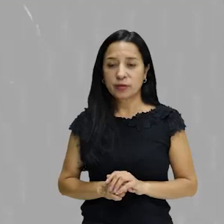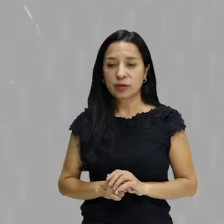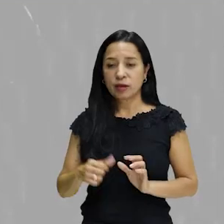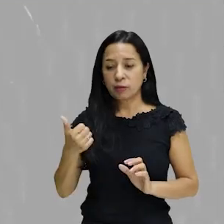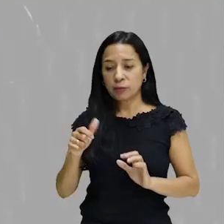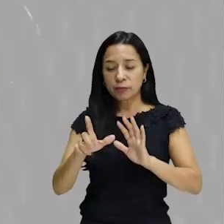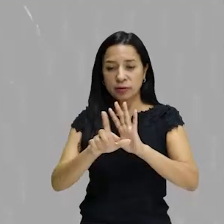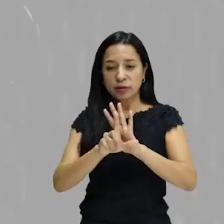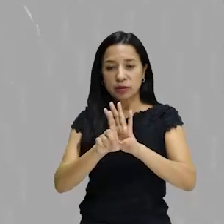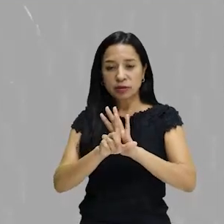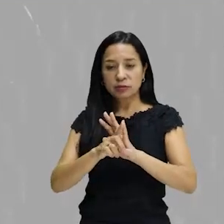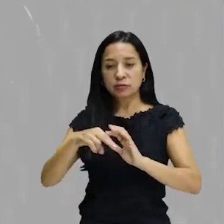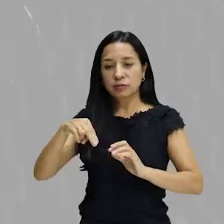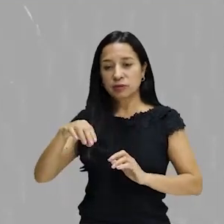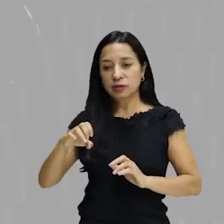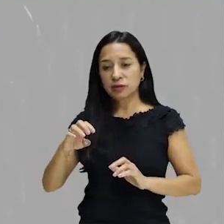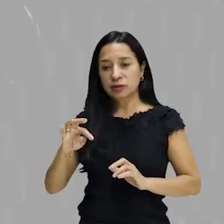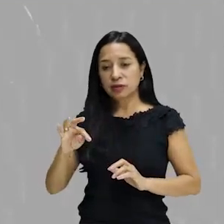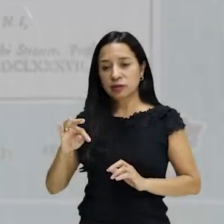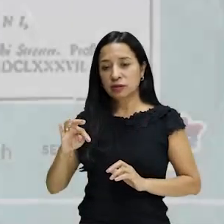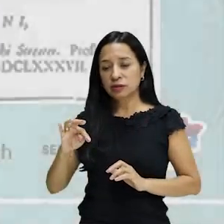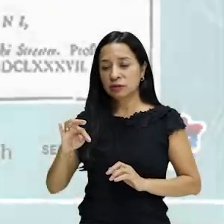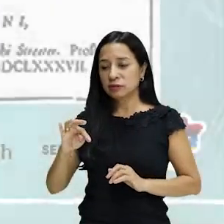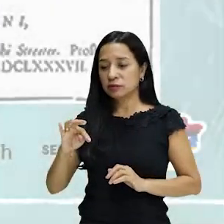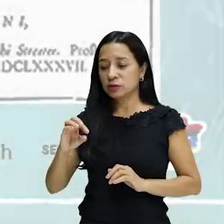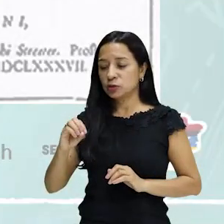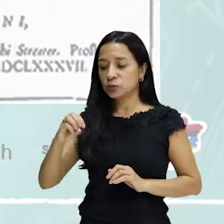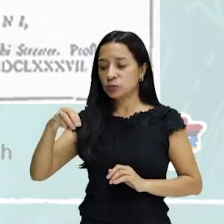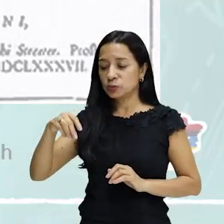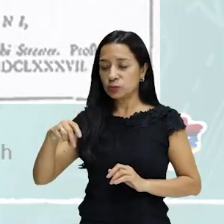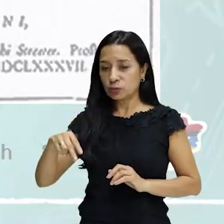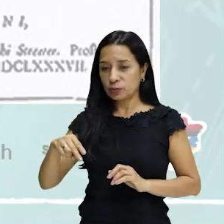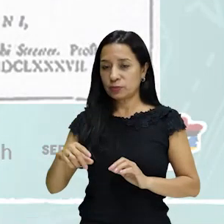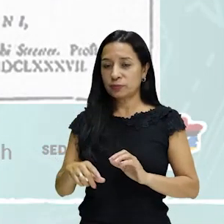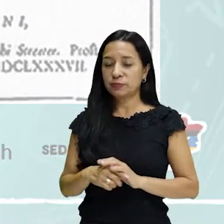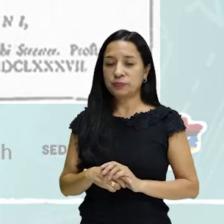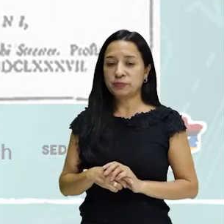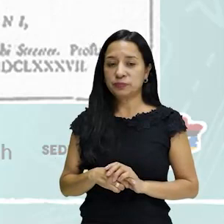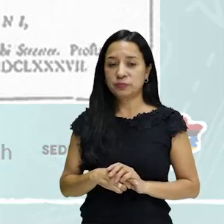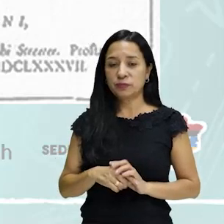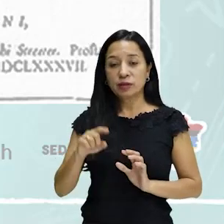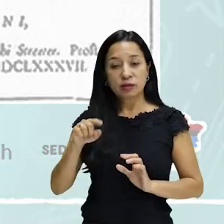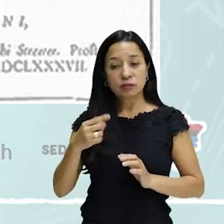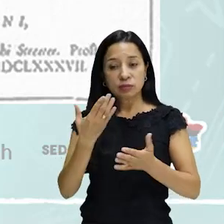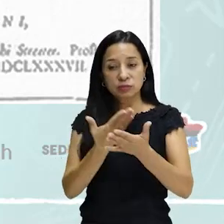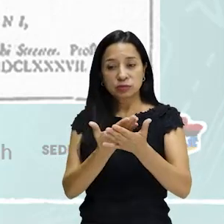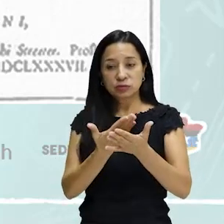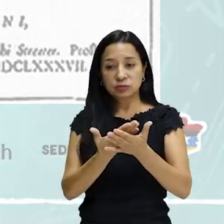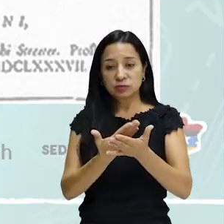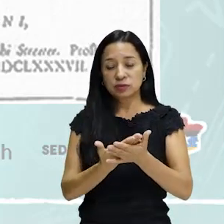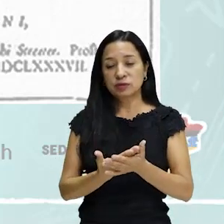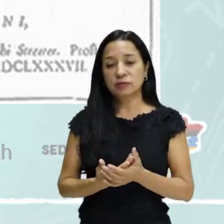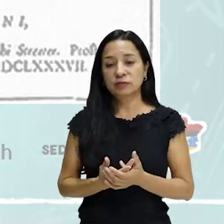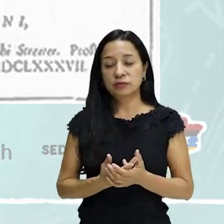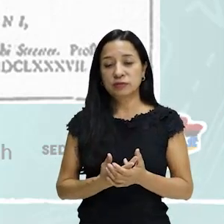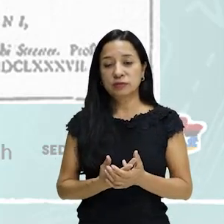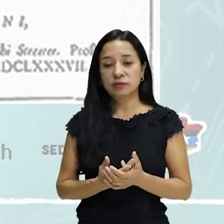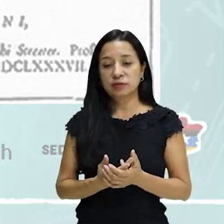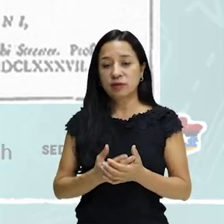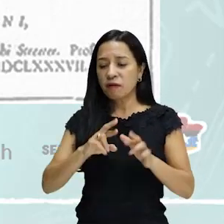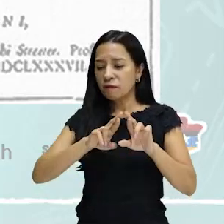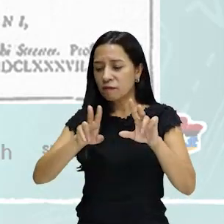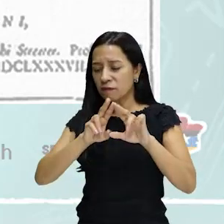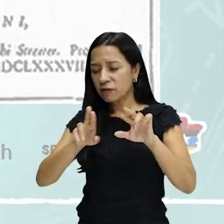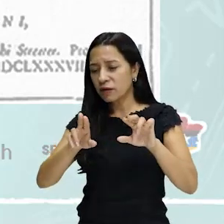Newton, que é a lei da inércia, ok? Então, após estudar os trabalhos de Galileu, Kepler, Copérnico, Euclides,